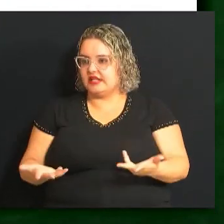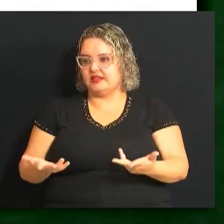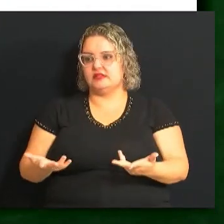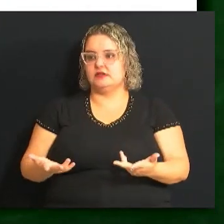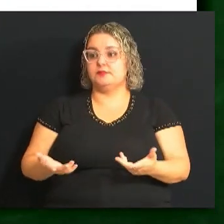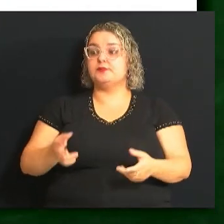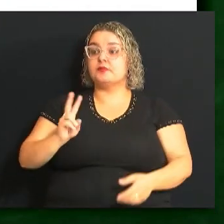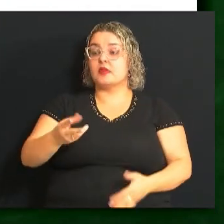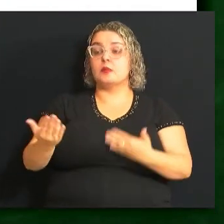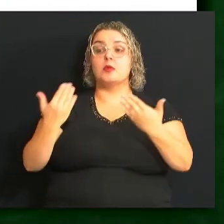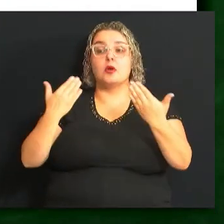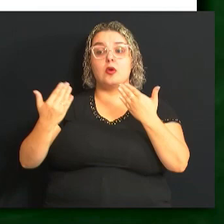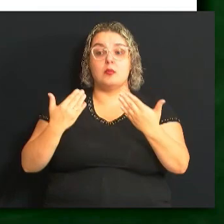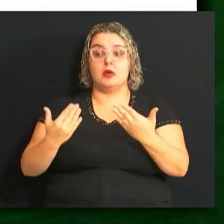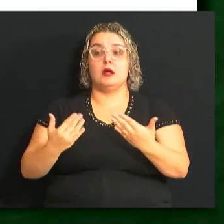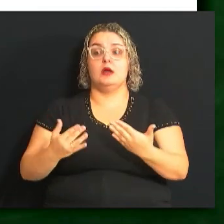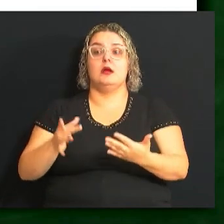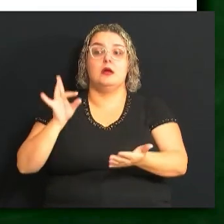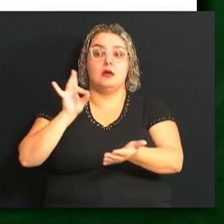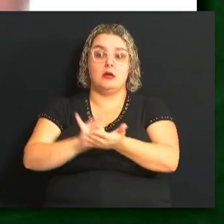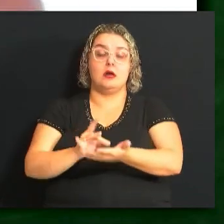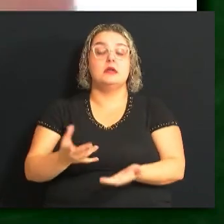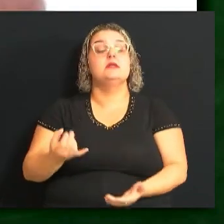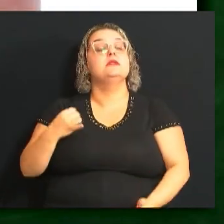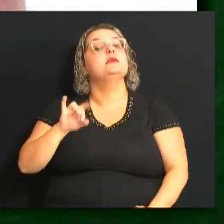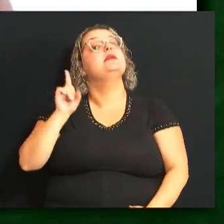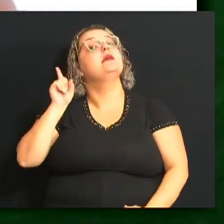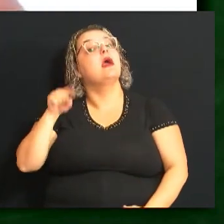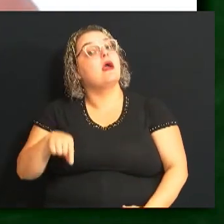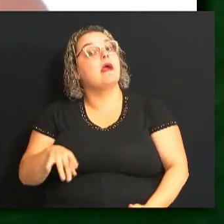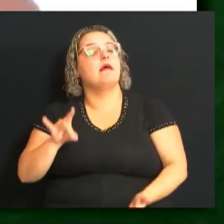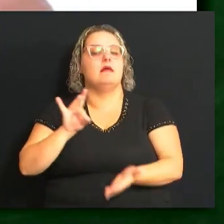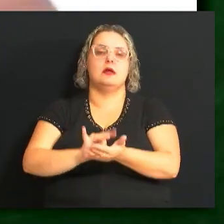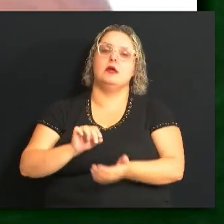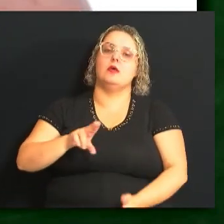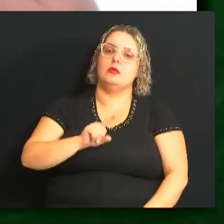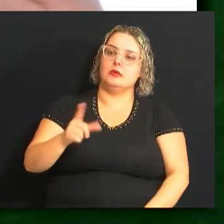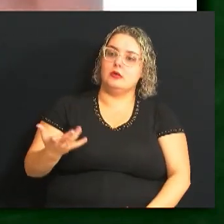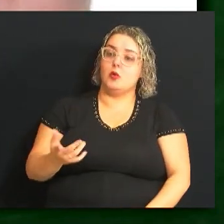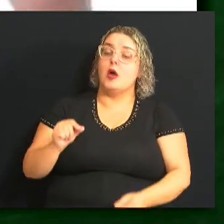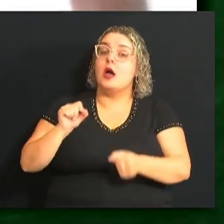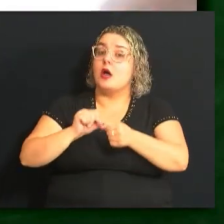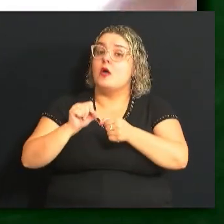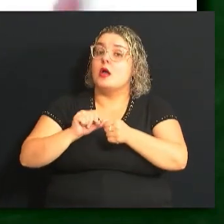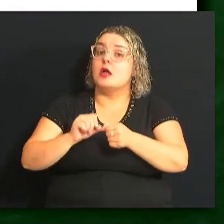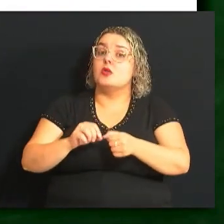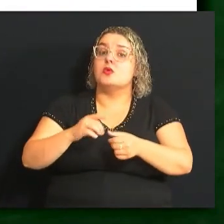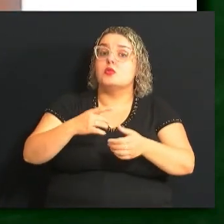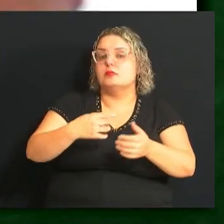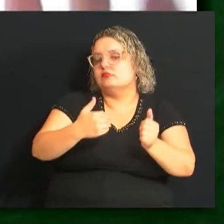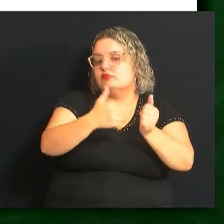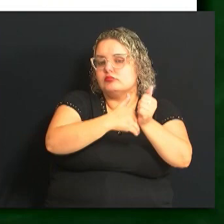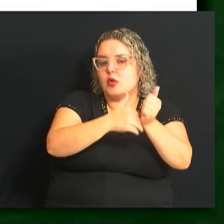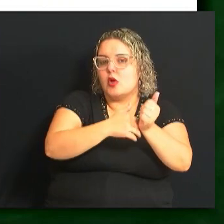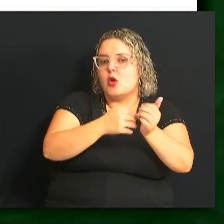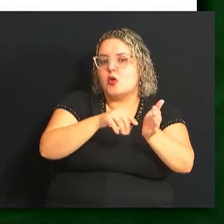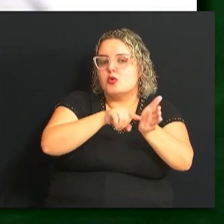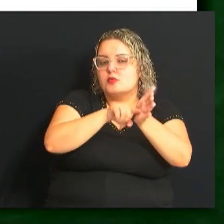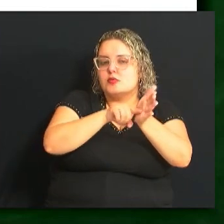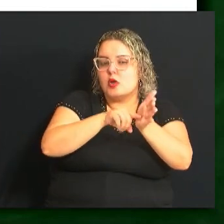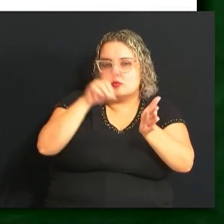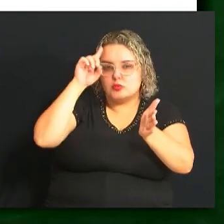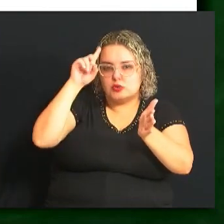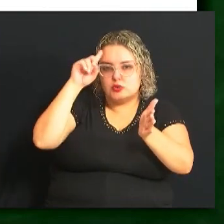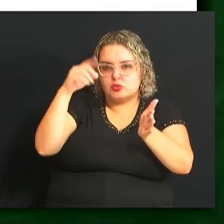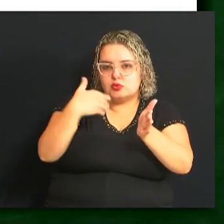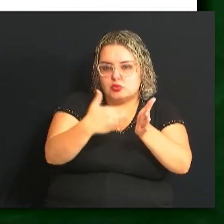as informações para verificar a veracidade. Feito essa parte do diário da pesquisa, é o momento também da produção de